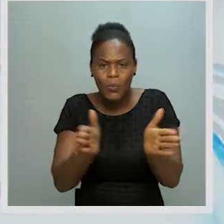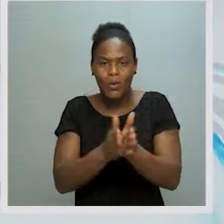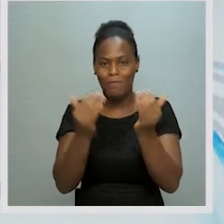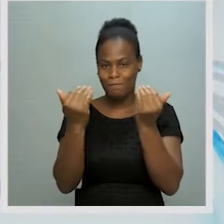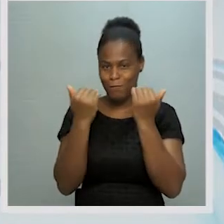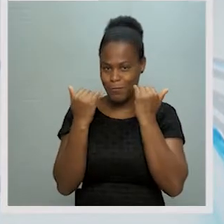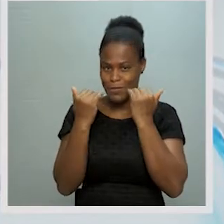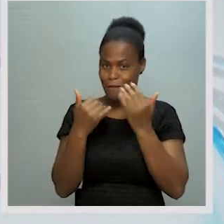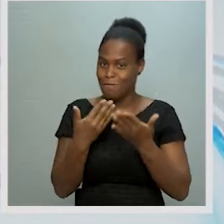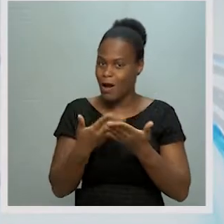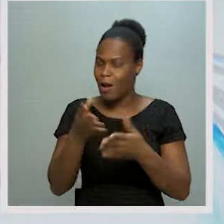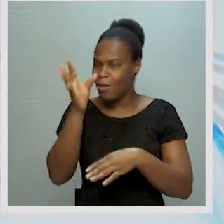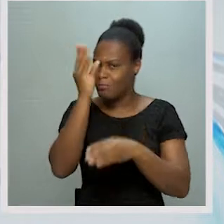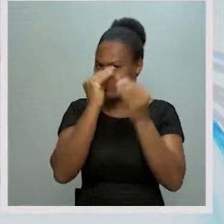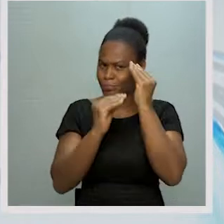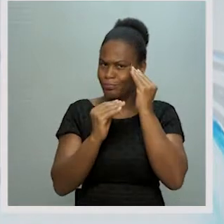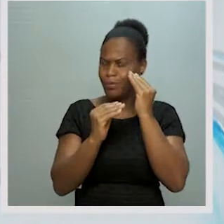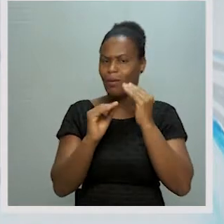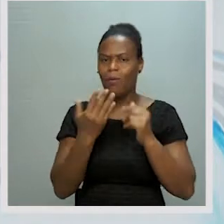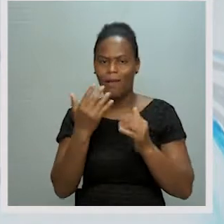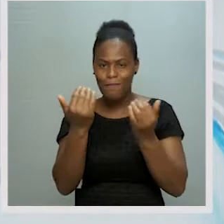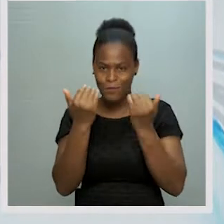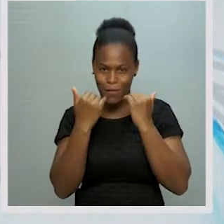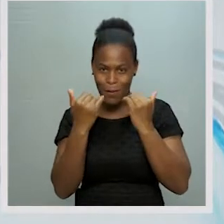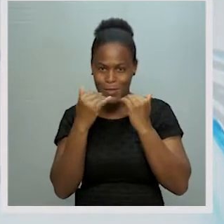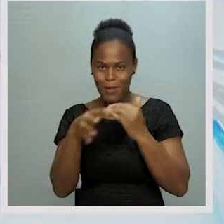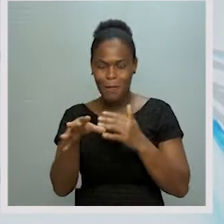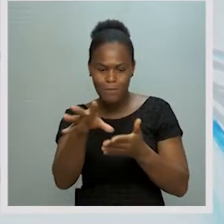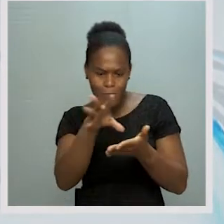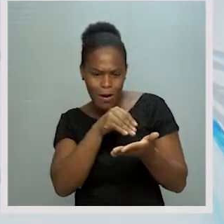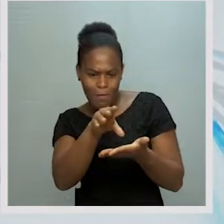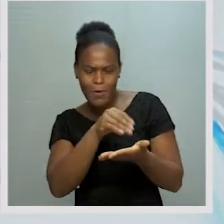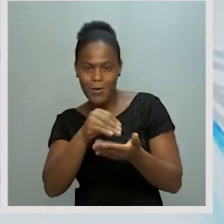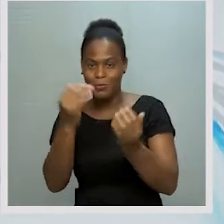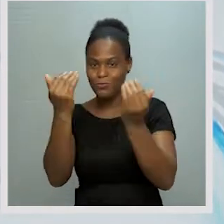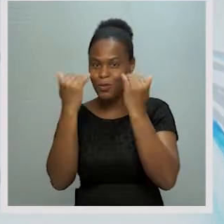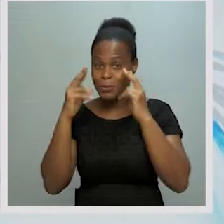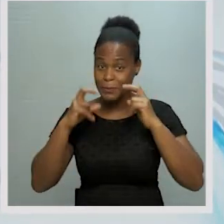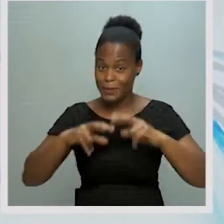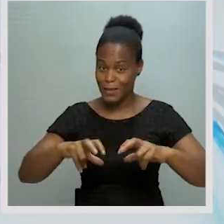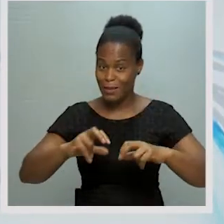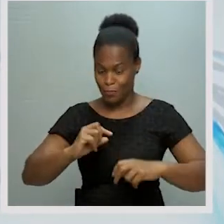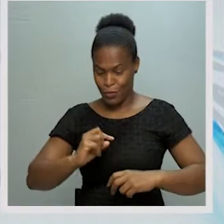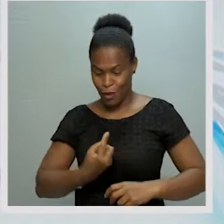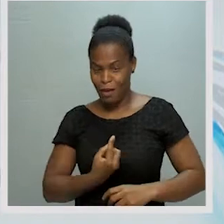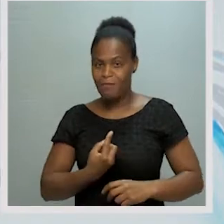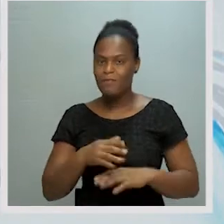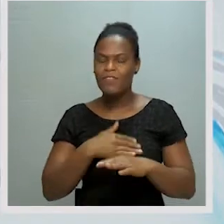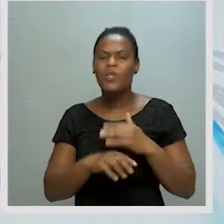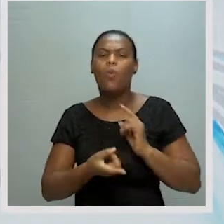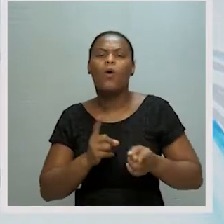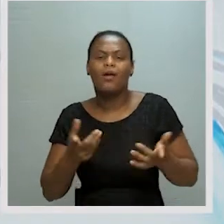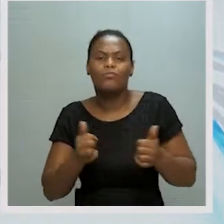essas informações, ao adquirirmos, tanto ao tirarmos essas informações, ao pesquisarmos essas informações, nós devemos fazer o quê com